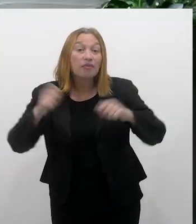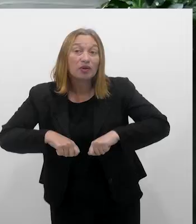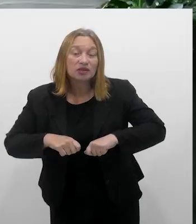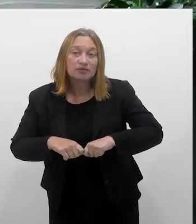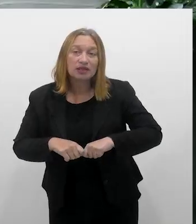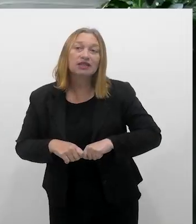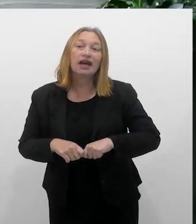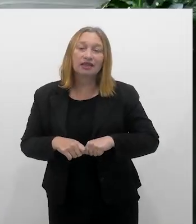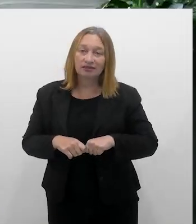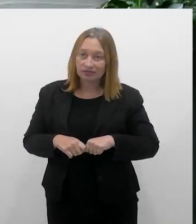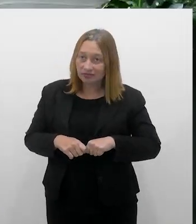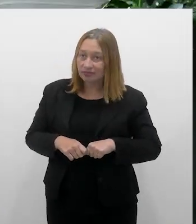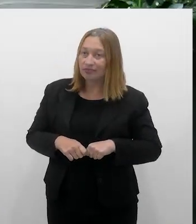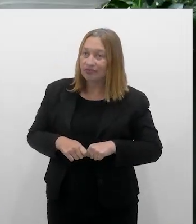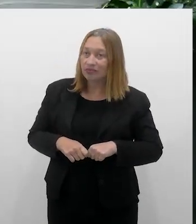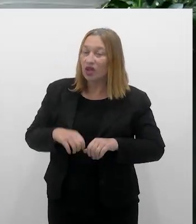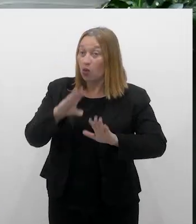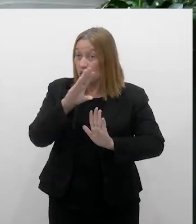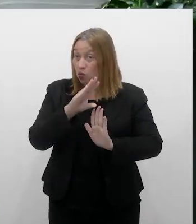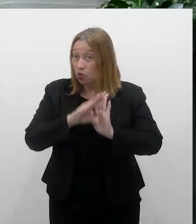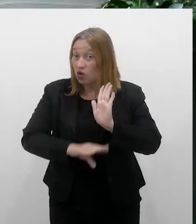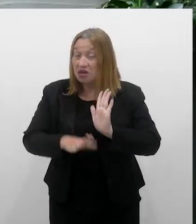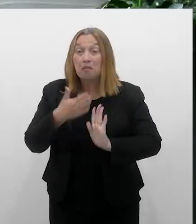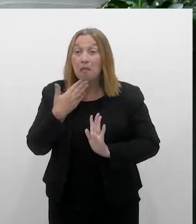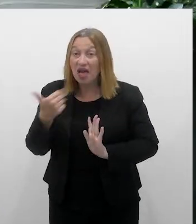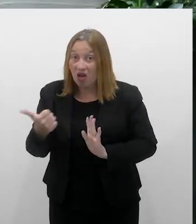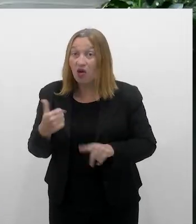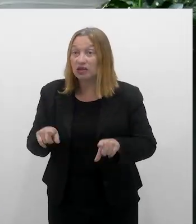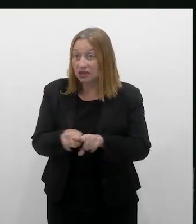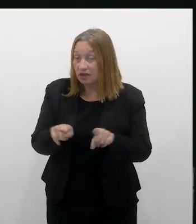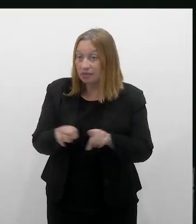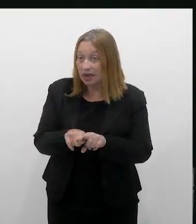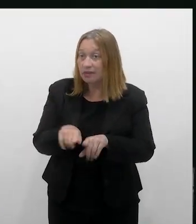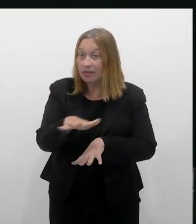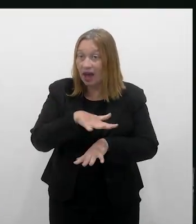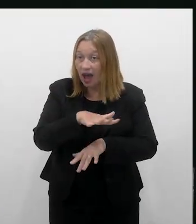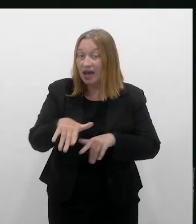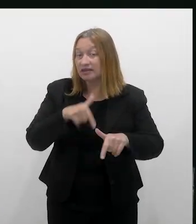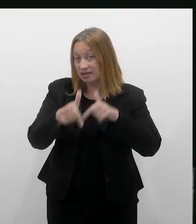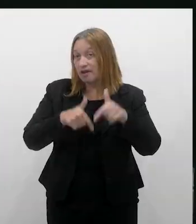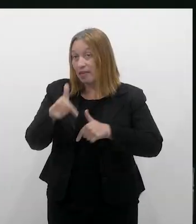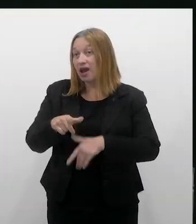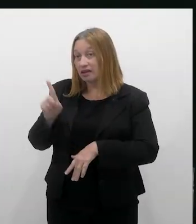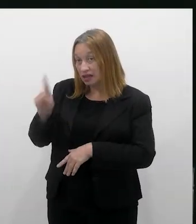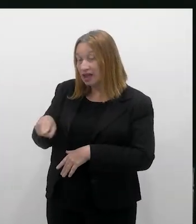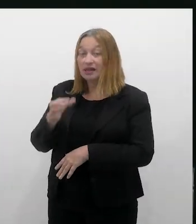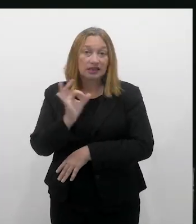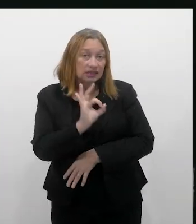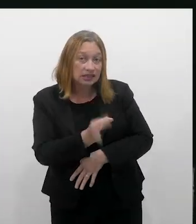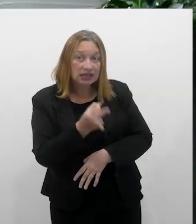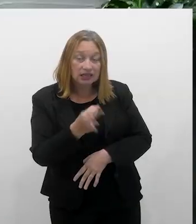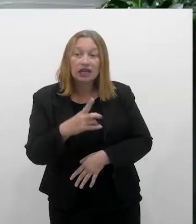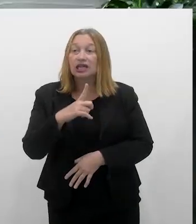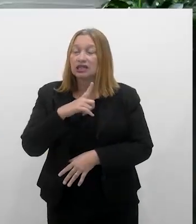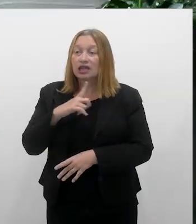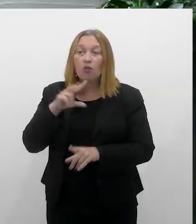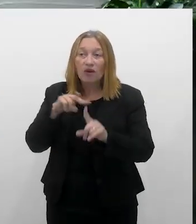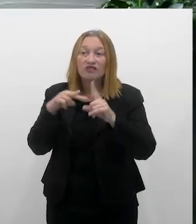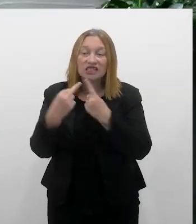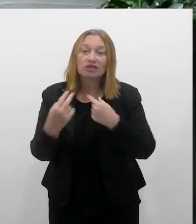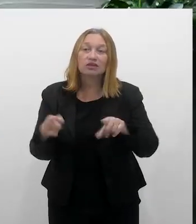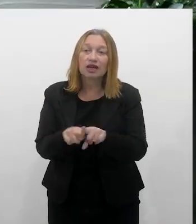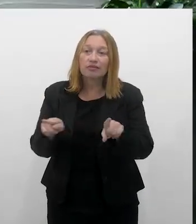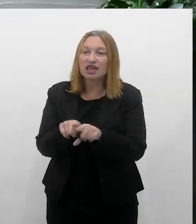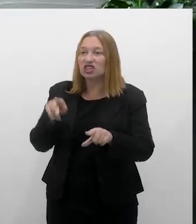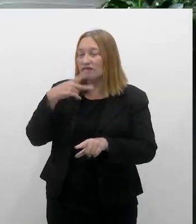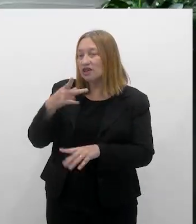é a possibilidade... Orgulho, né? Além de ser o currículo melhor também para o mercado de trabalho, né? Com certeza. E tem um